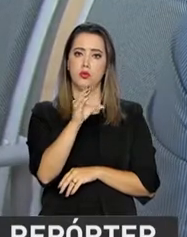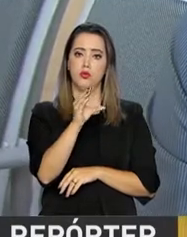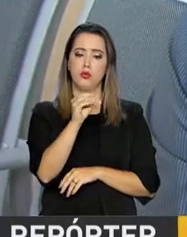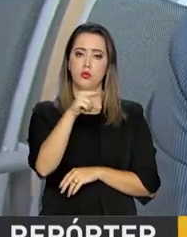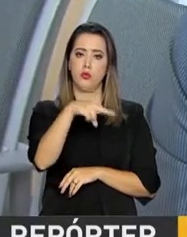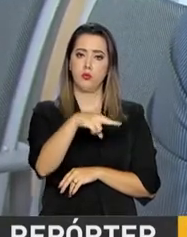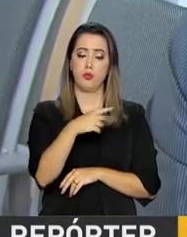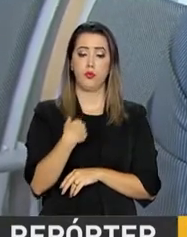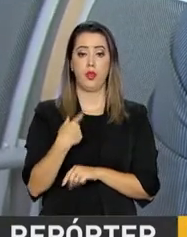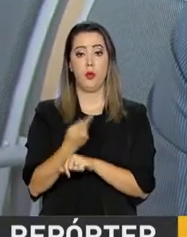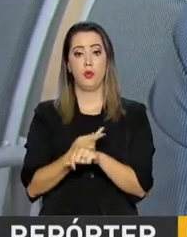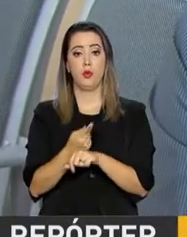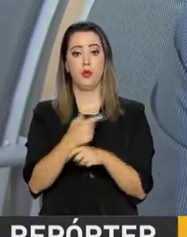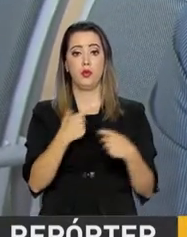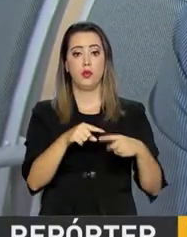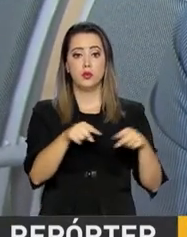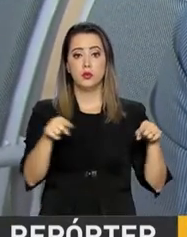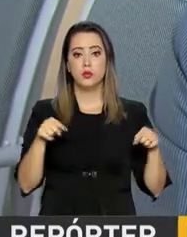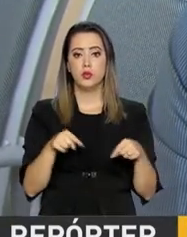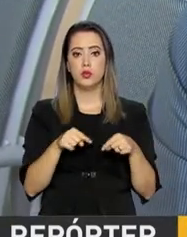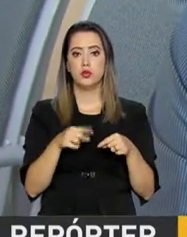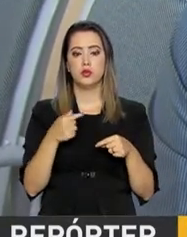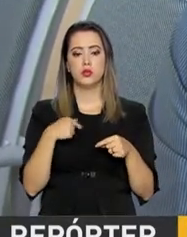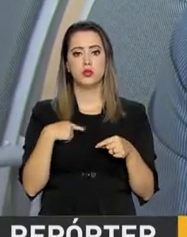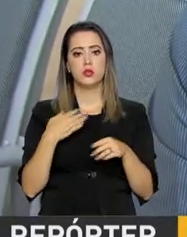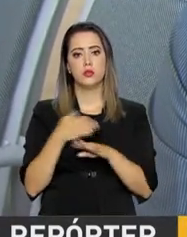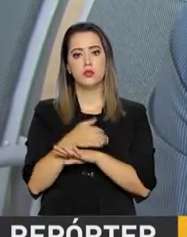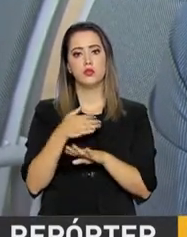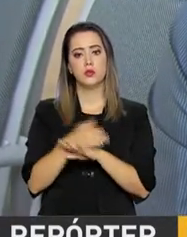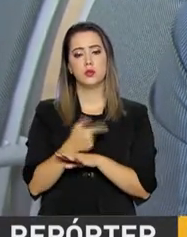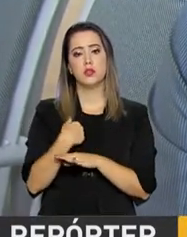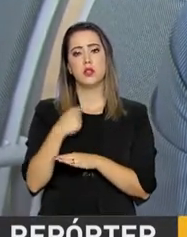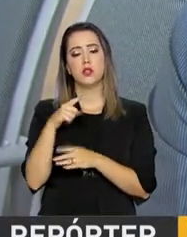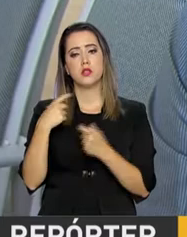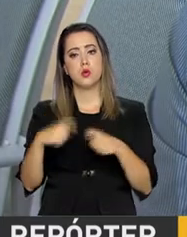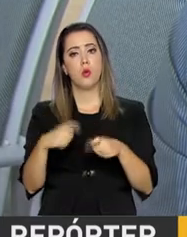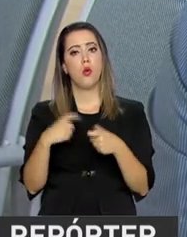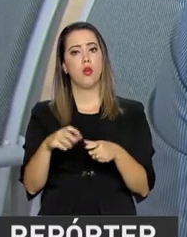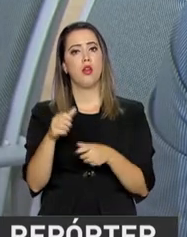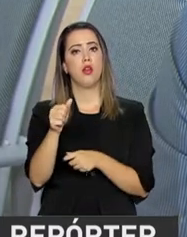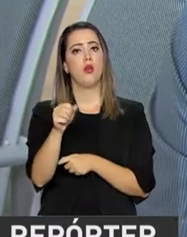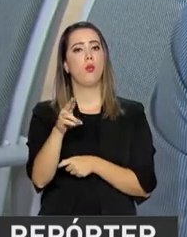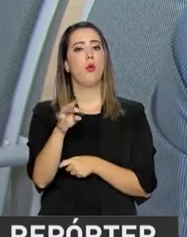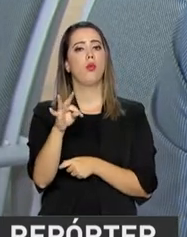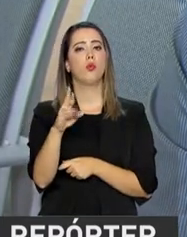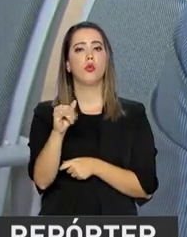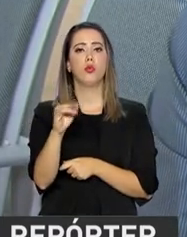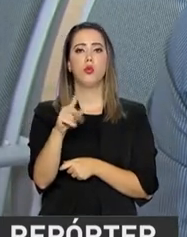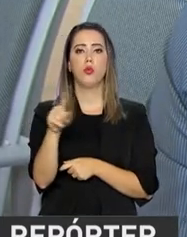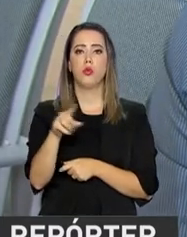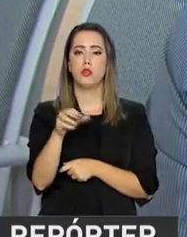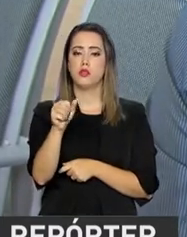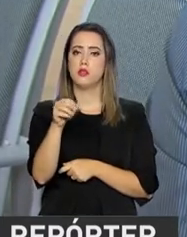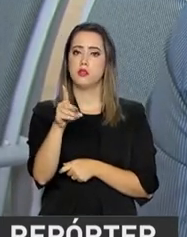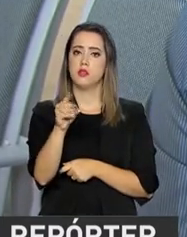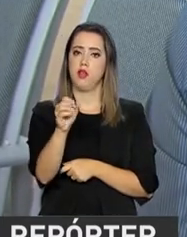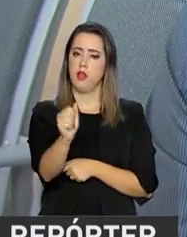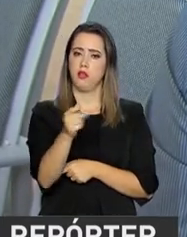procurei a loja que me vendeu, eles mandaram que eu procurasse a autorizada. E a autorizada alegou que eu não tinha